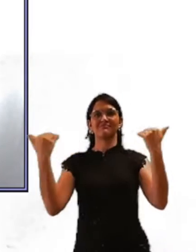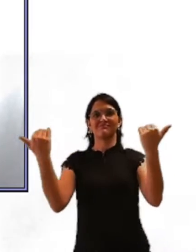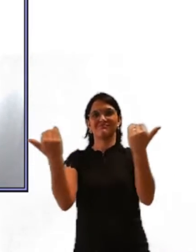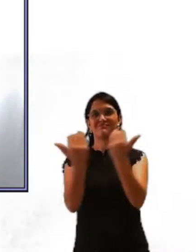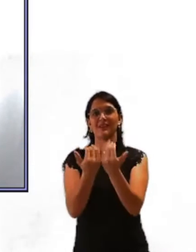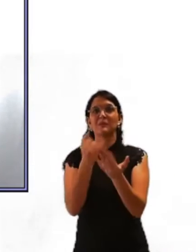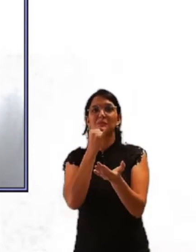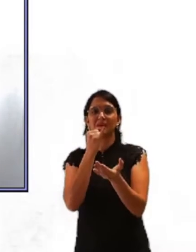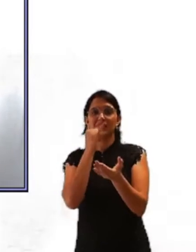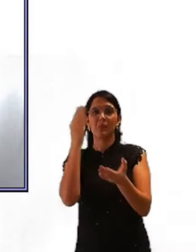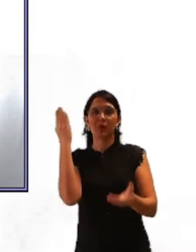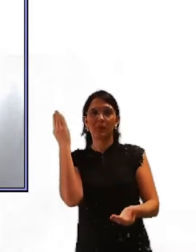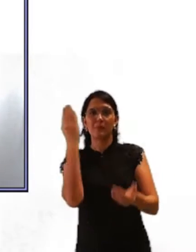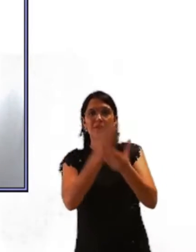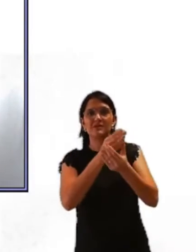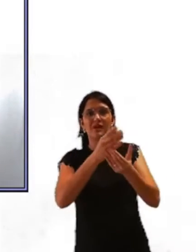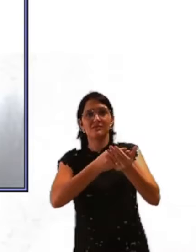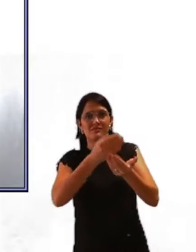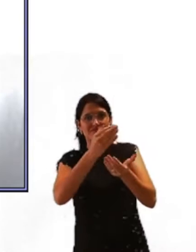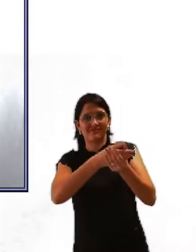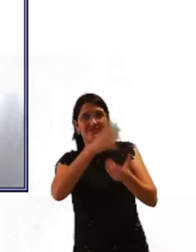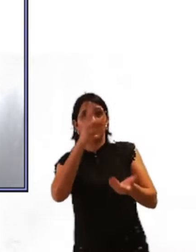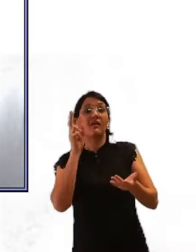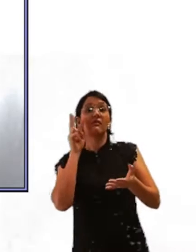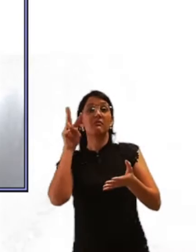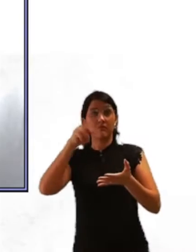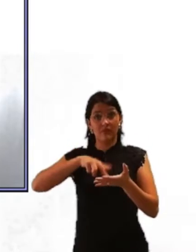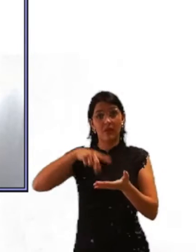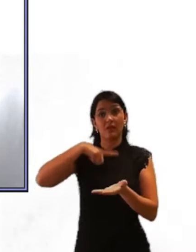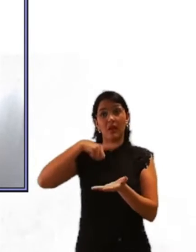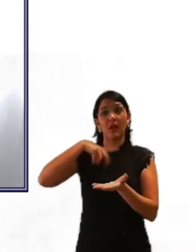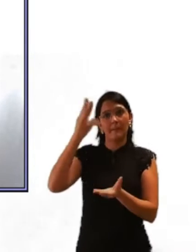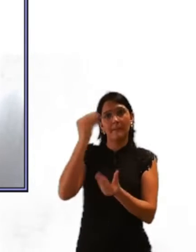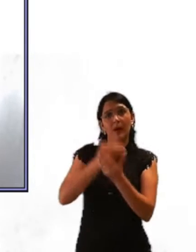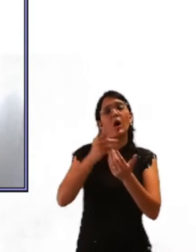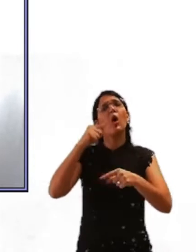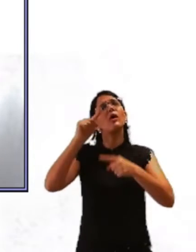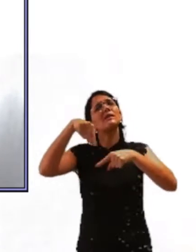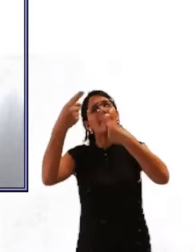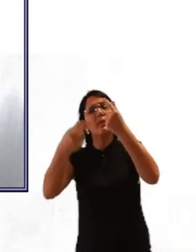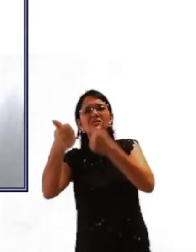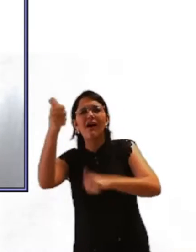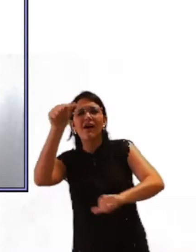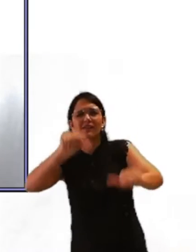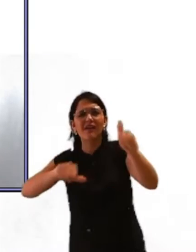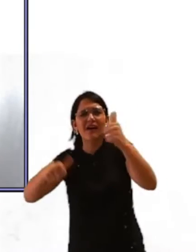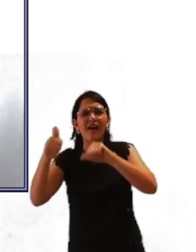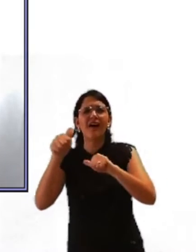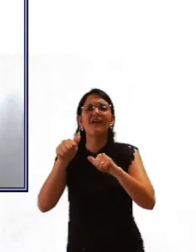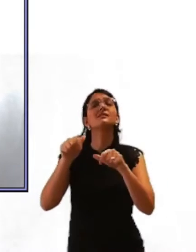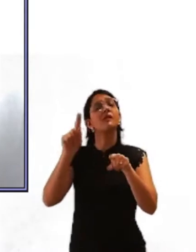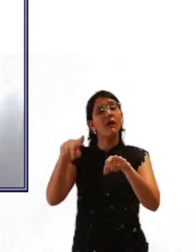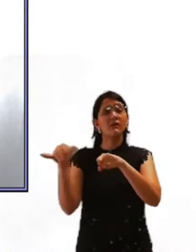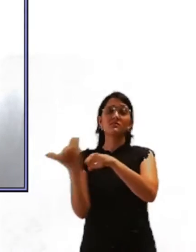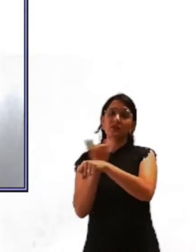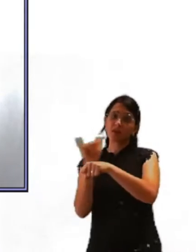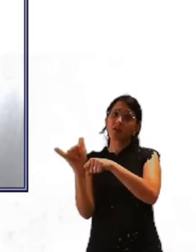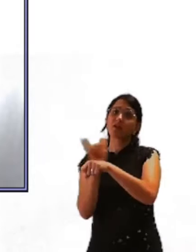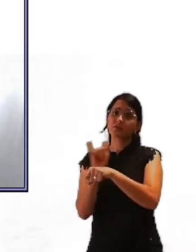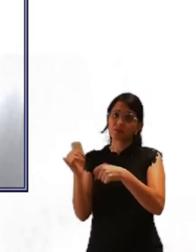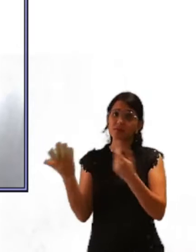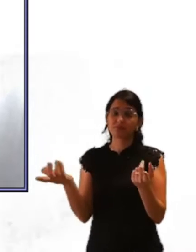tira na pauta, pede vista, né? Isso é estratégico. Um outro comportamento estratégico que a gente